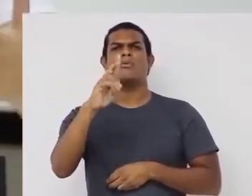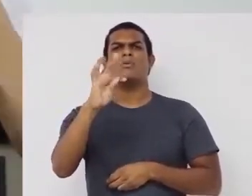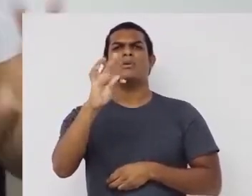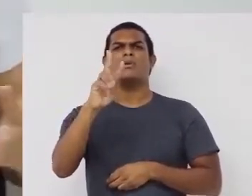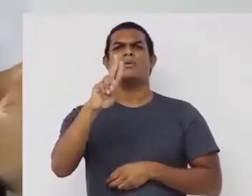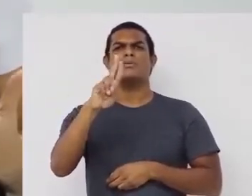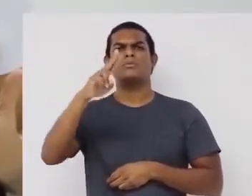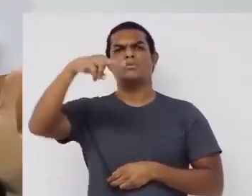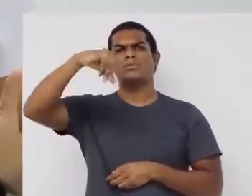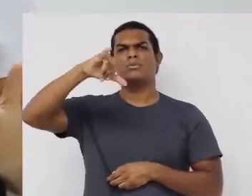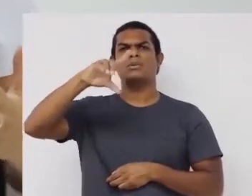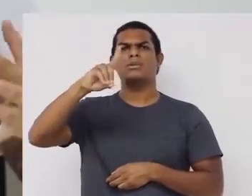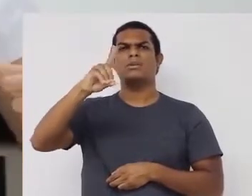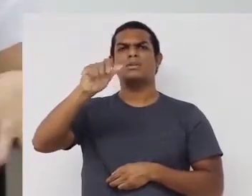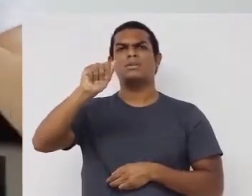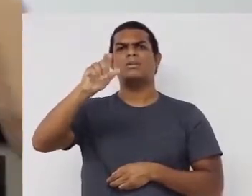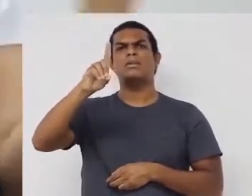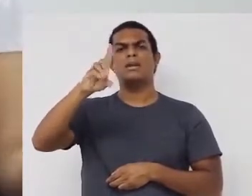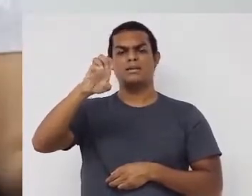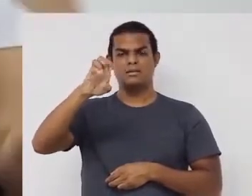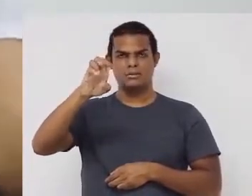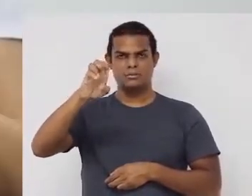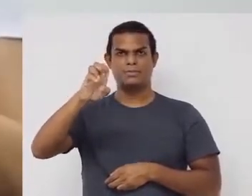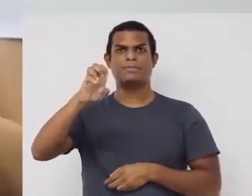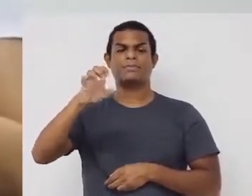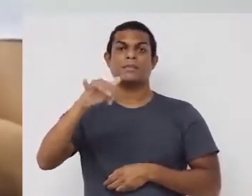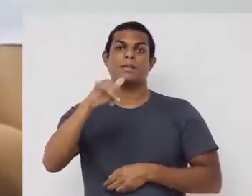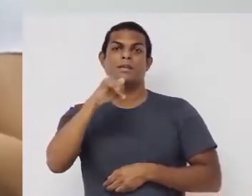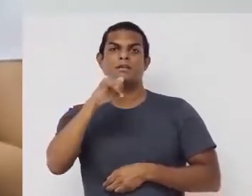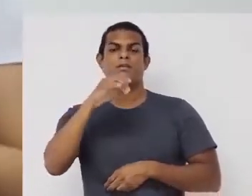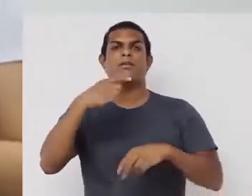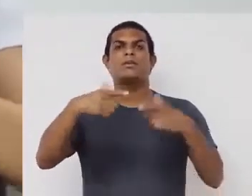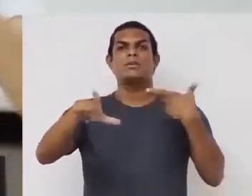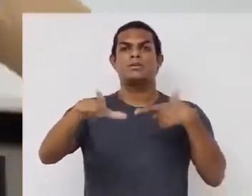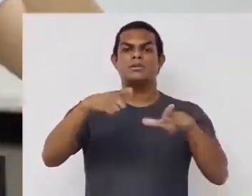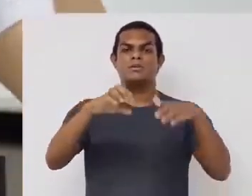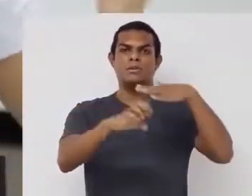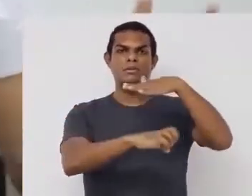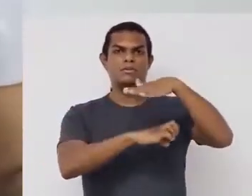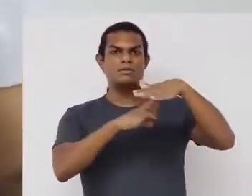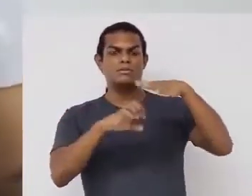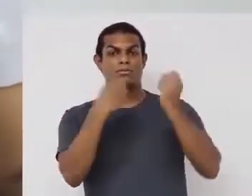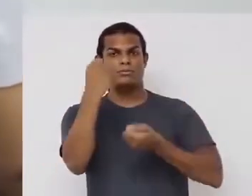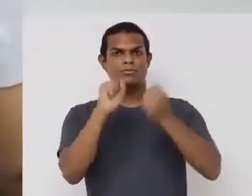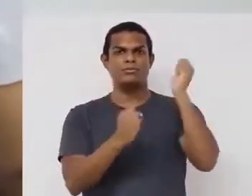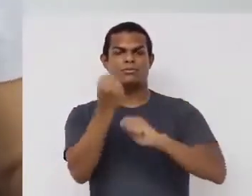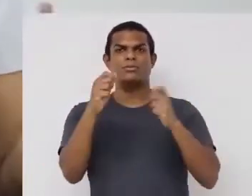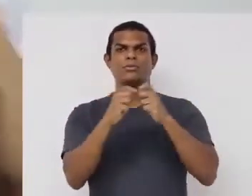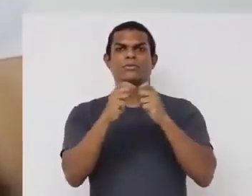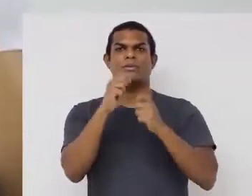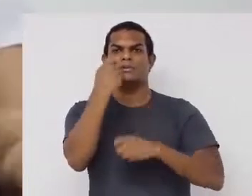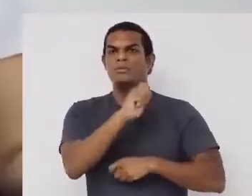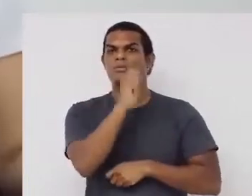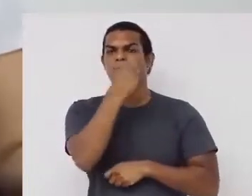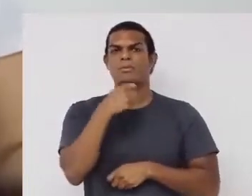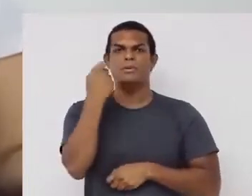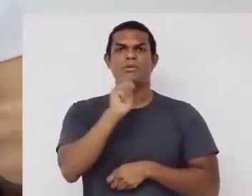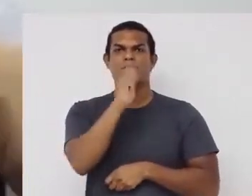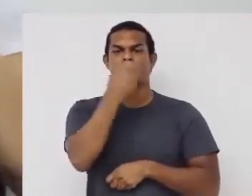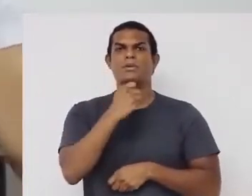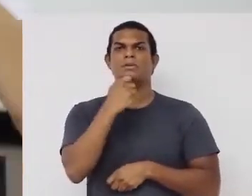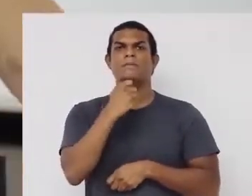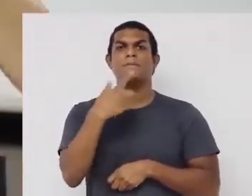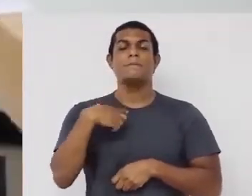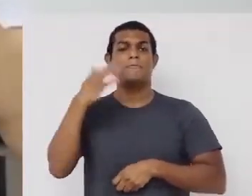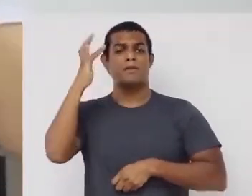que é esse custo de oportunidade? Digamos que eu trabalhe numa empresa, numa indústria que faz picolé, e que eu